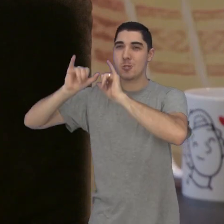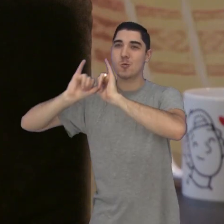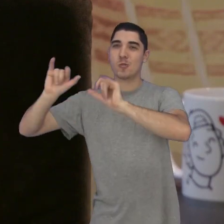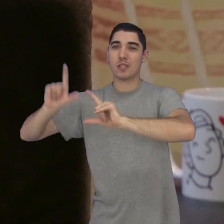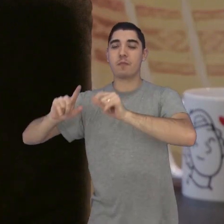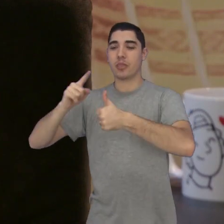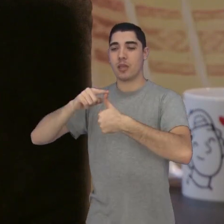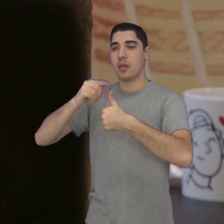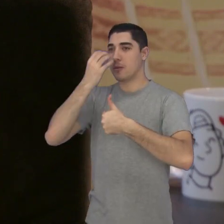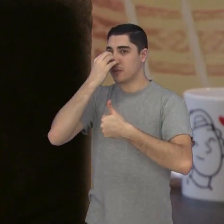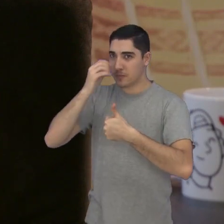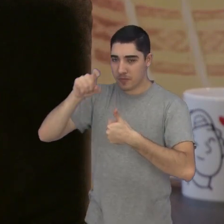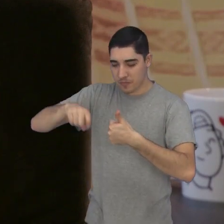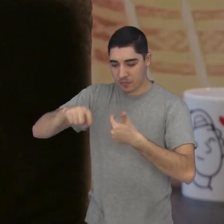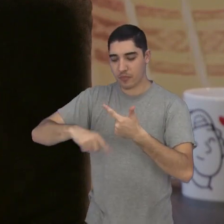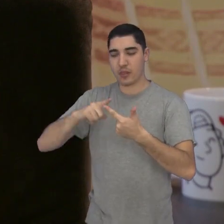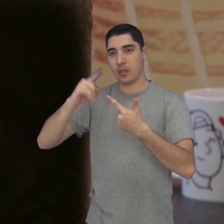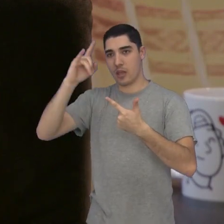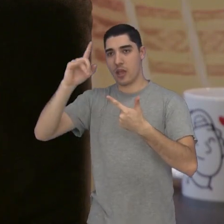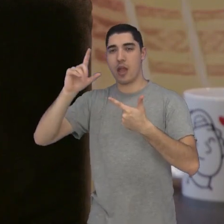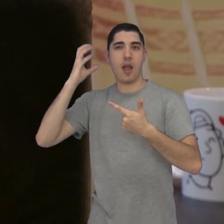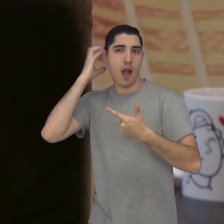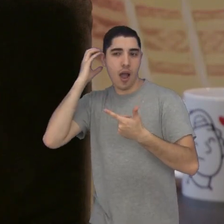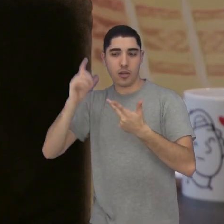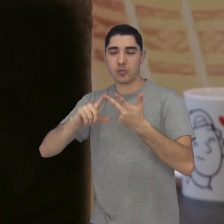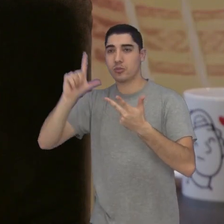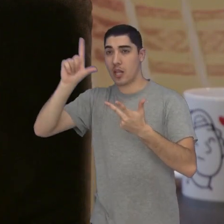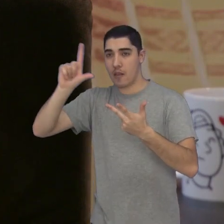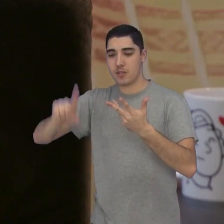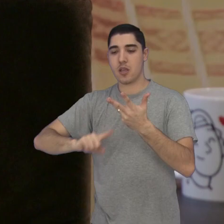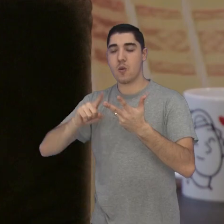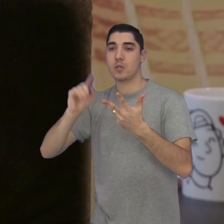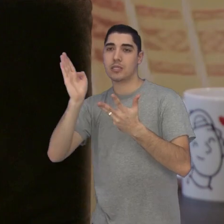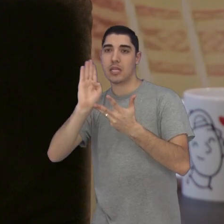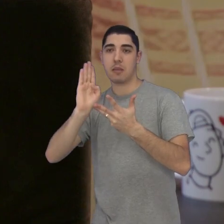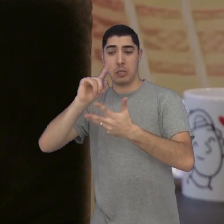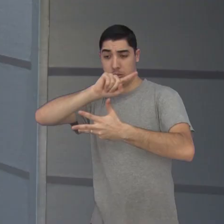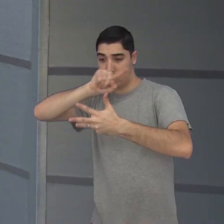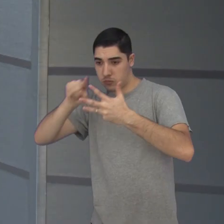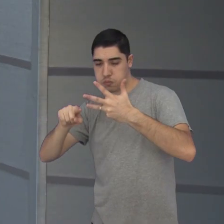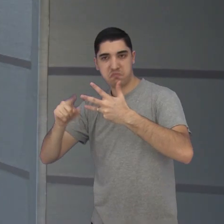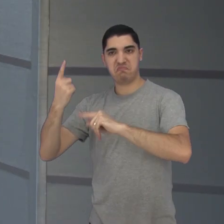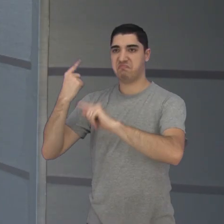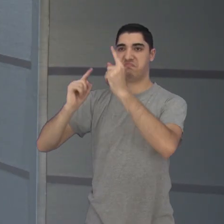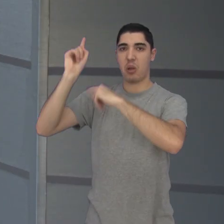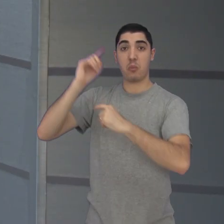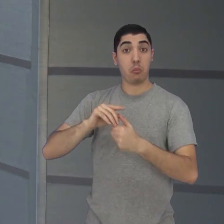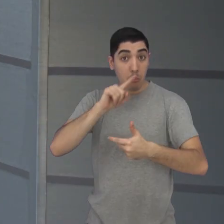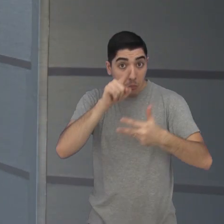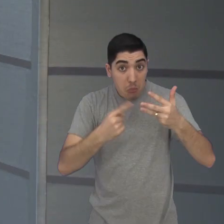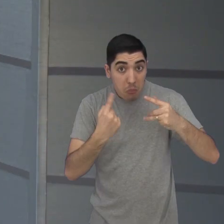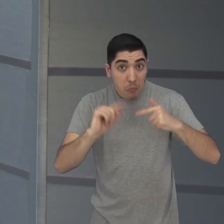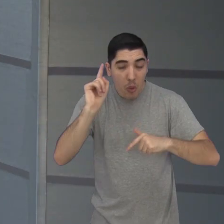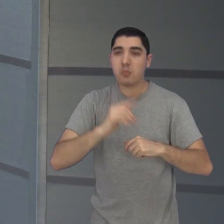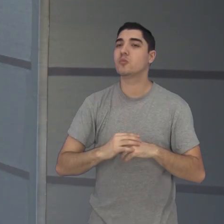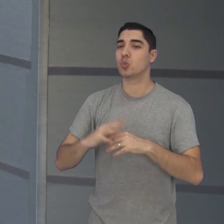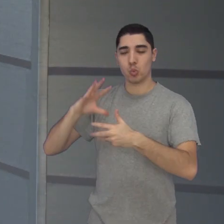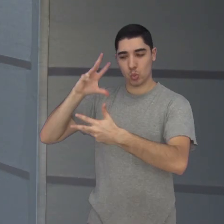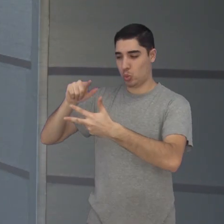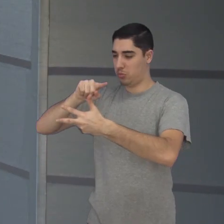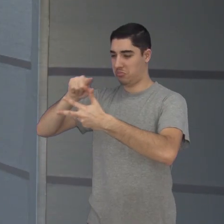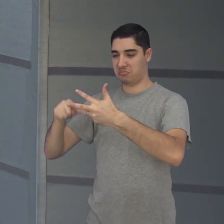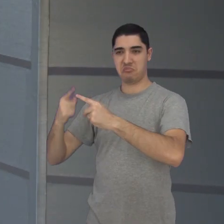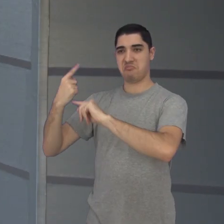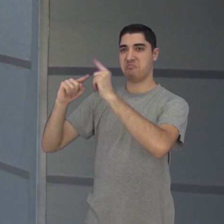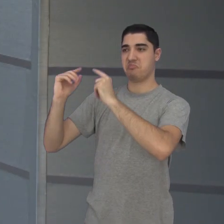em todas, né? Circo, teatro, rádio, televisão e cinema. E se deu bem em todas? Em todos, em todos. É claro que no